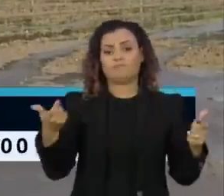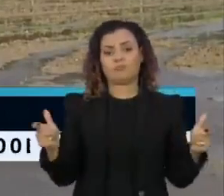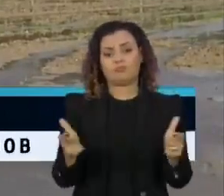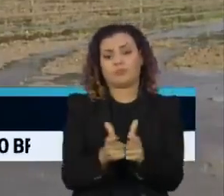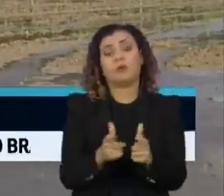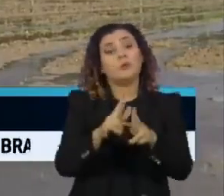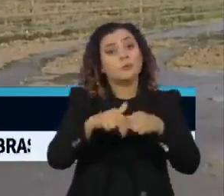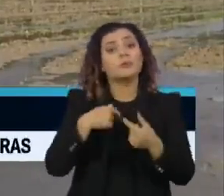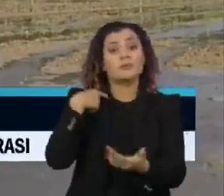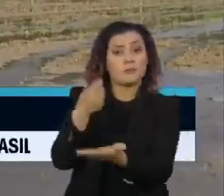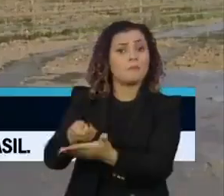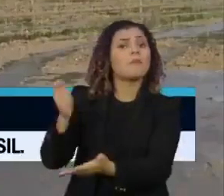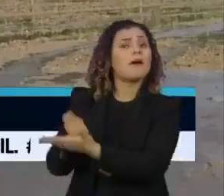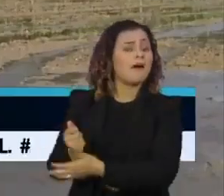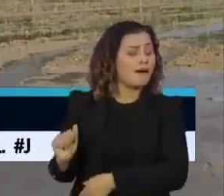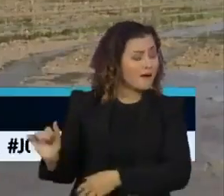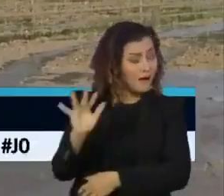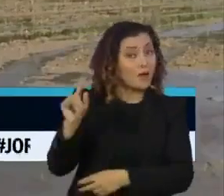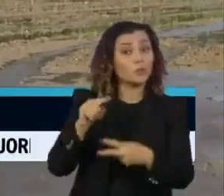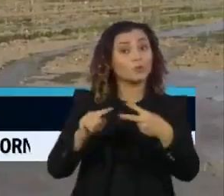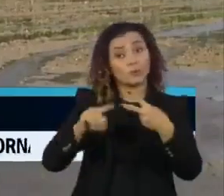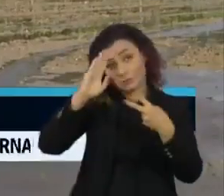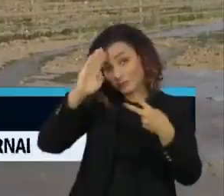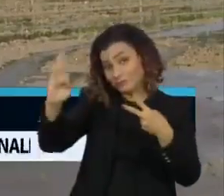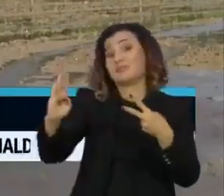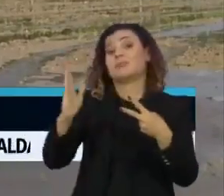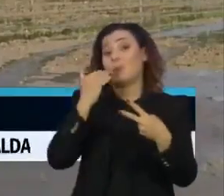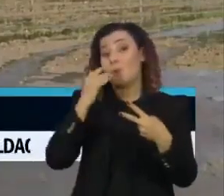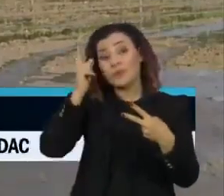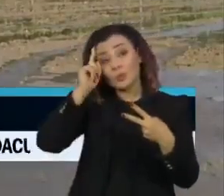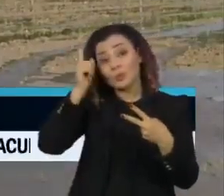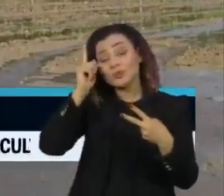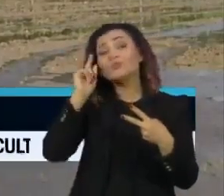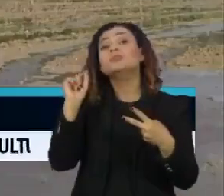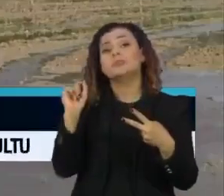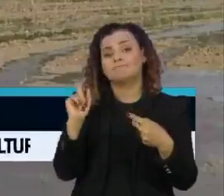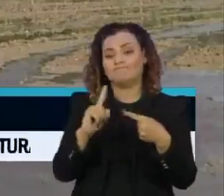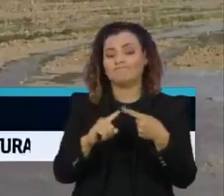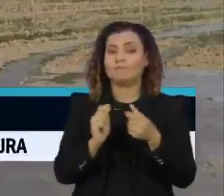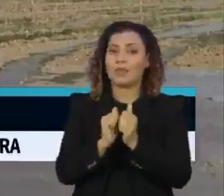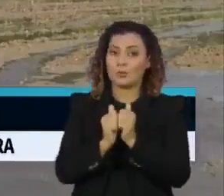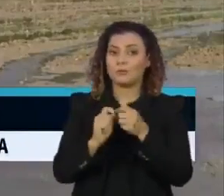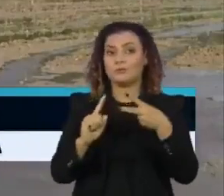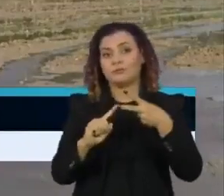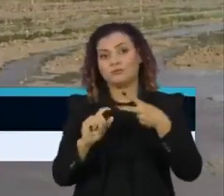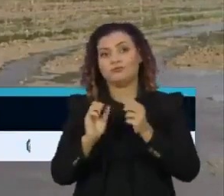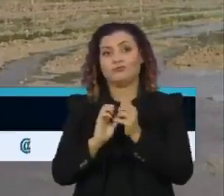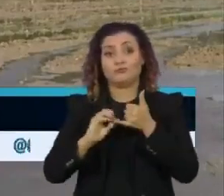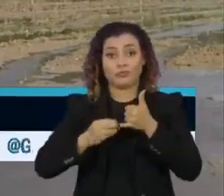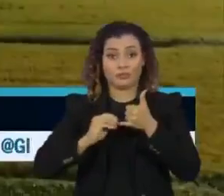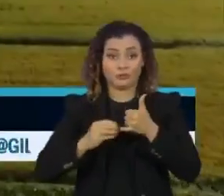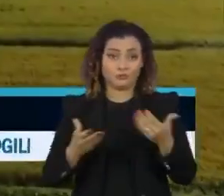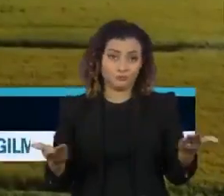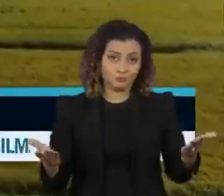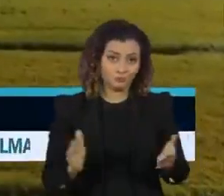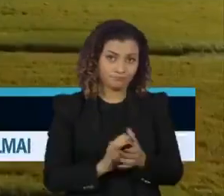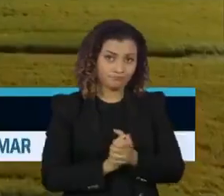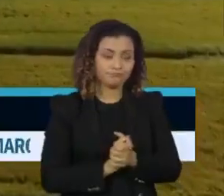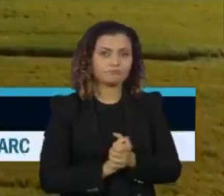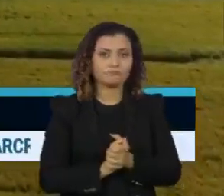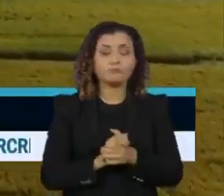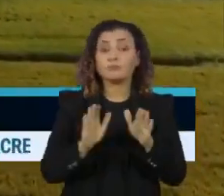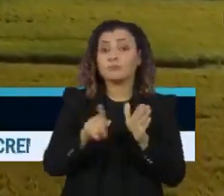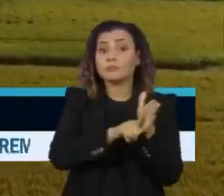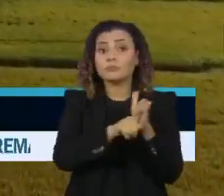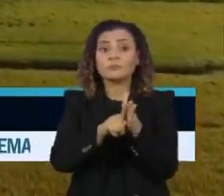deve começar a pagar mais caro em dois alimentos que estão diariamente no nosso cardápio: o arroz e o feijão. É o que aponta